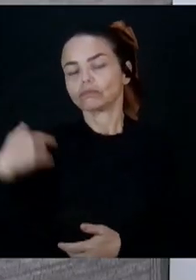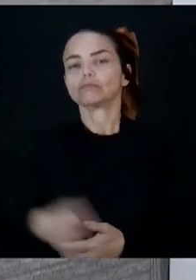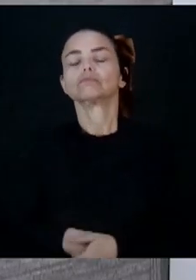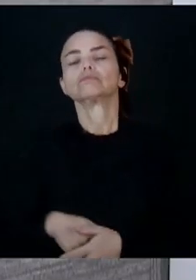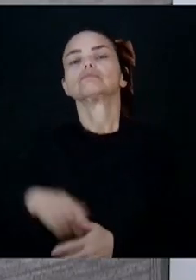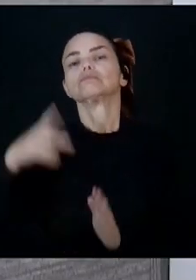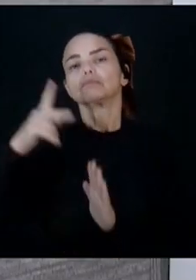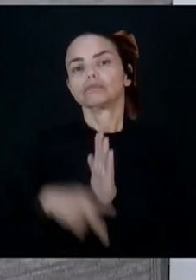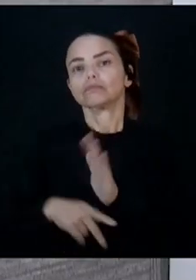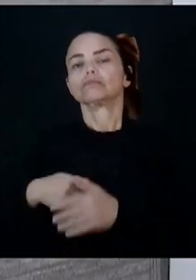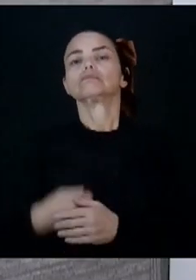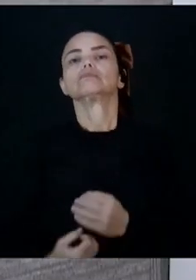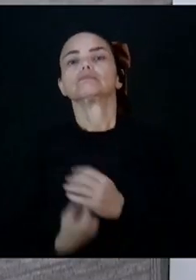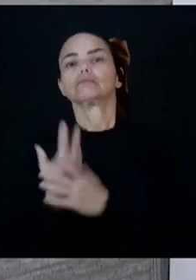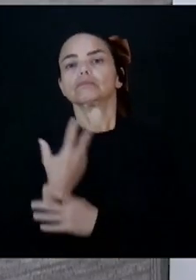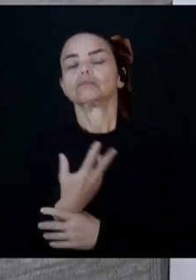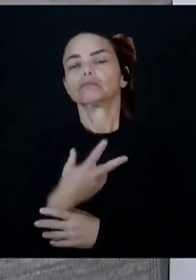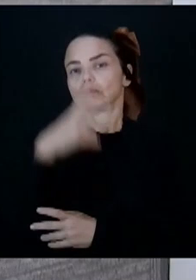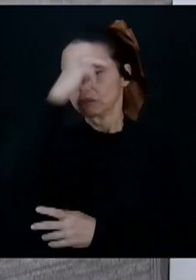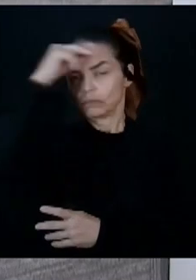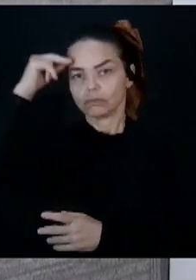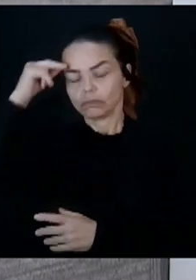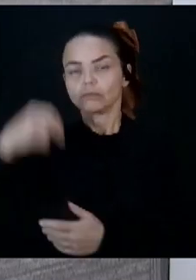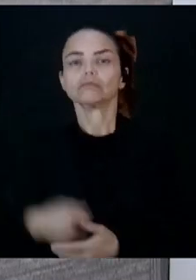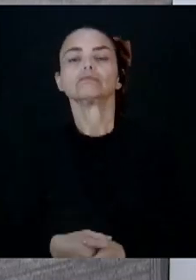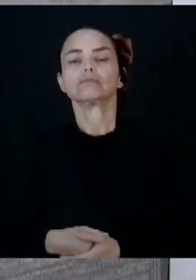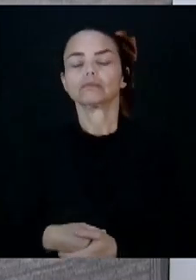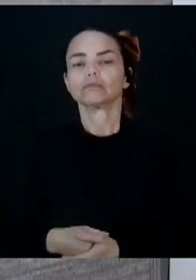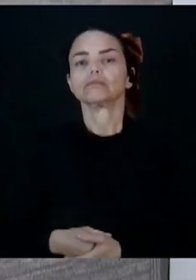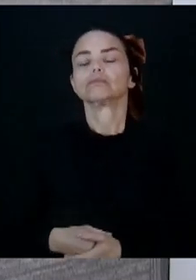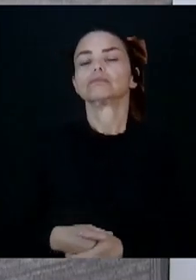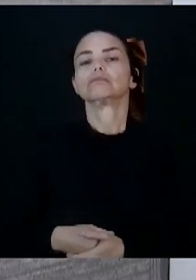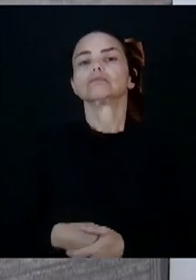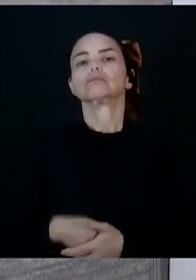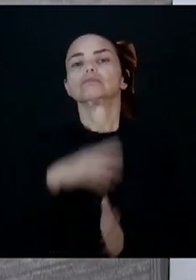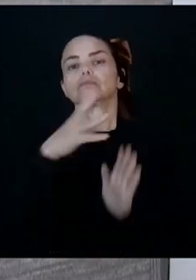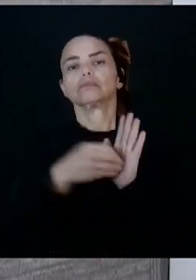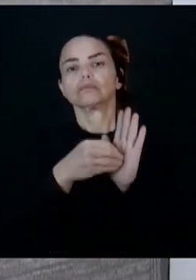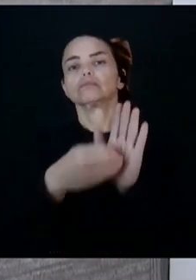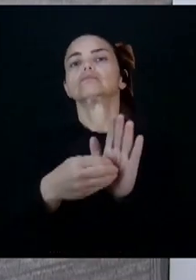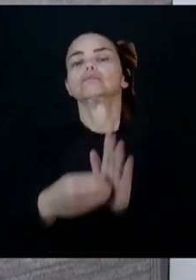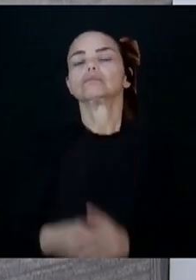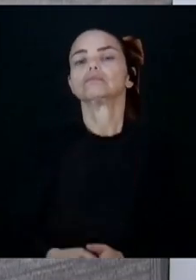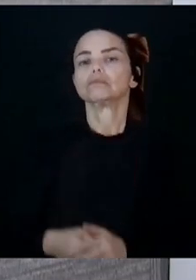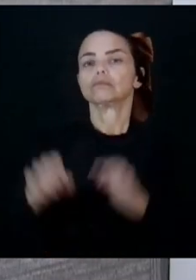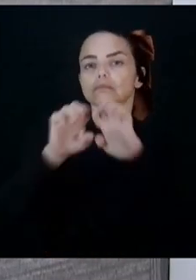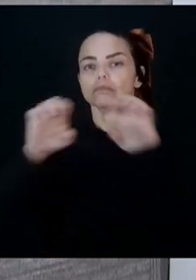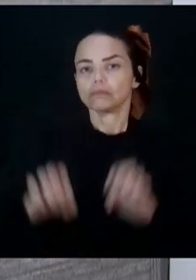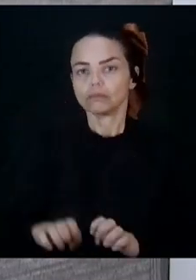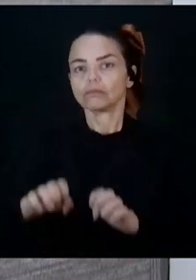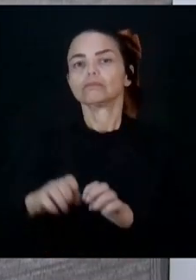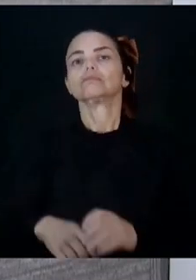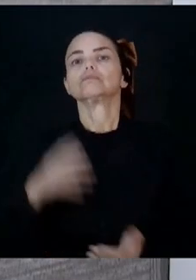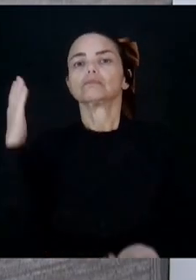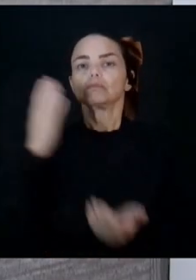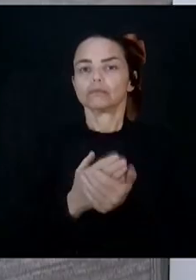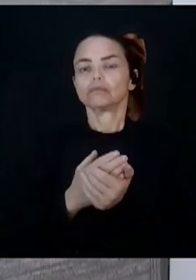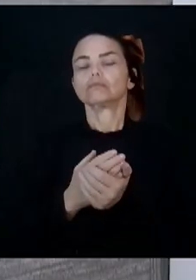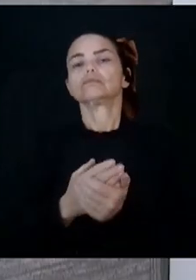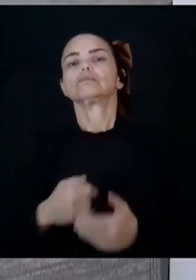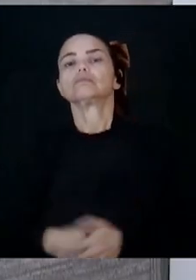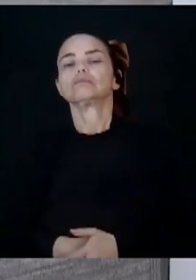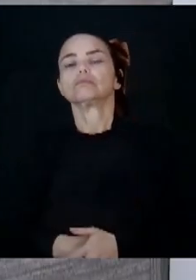de autoria do prefeito municipal, com emenda com relação à estrutura, ao processo de escolha dos membros